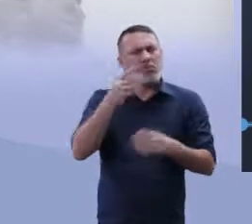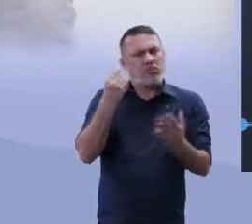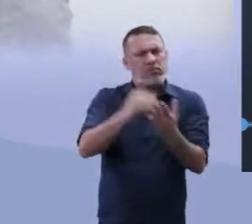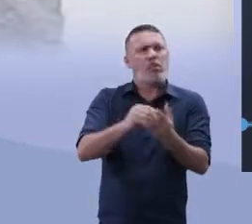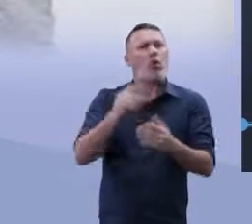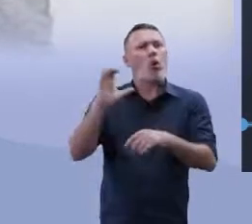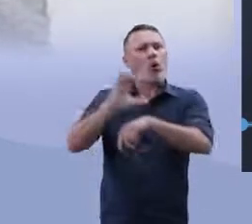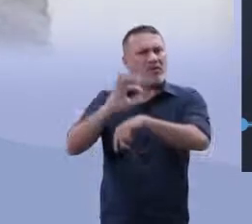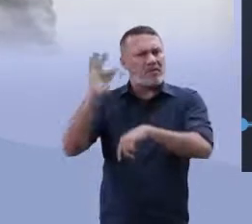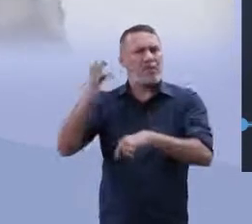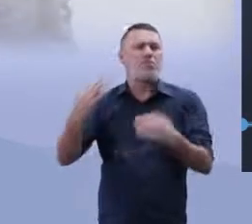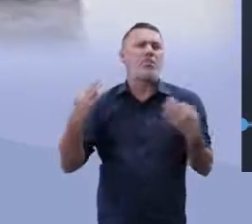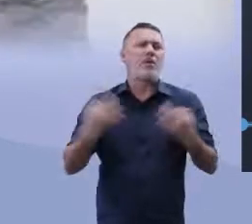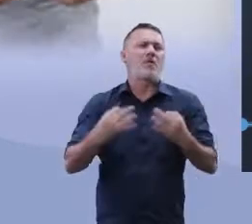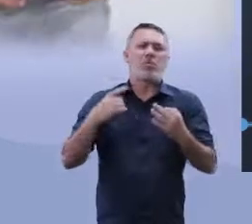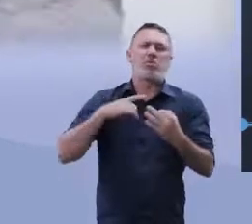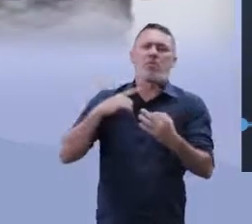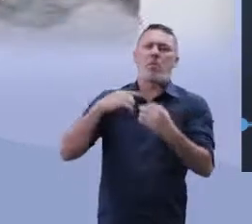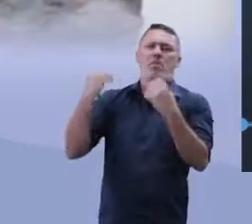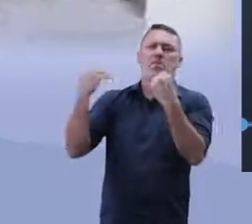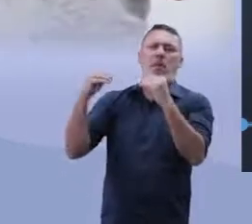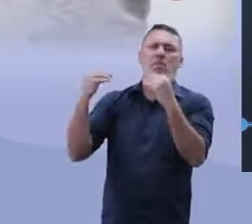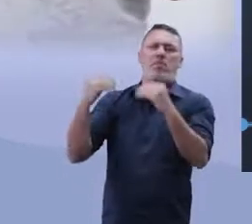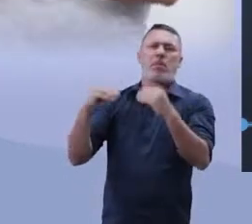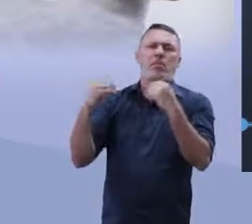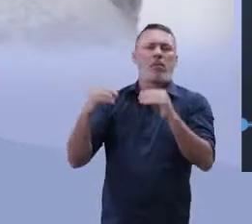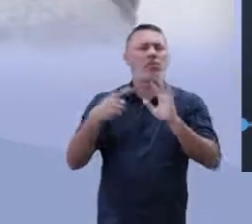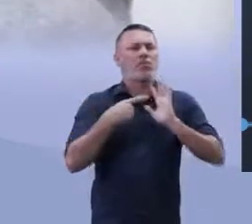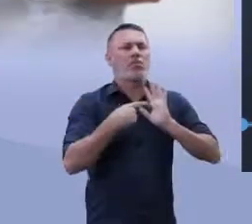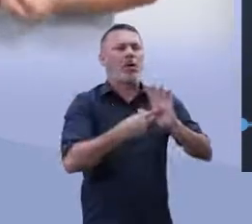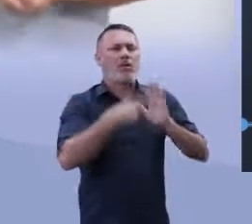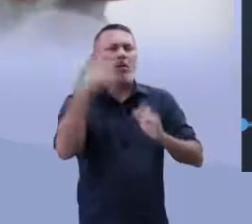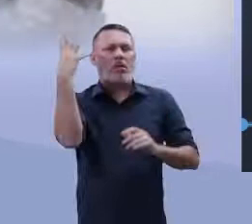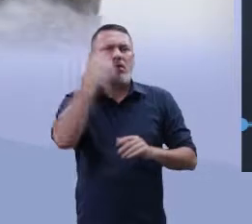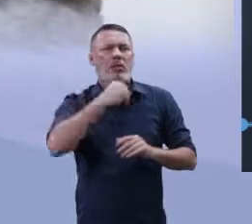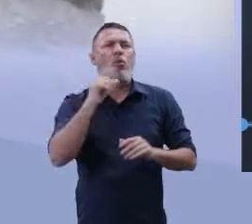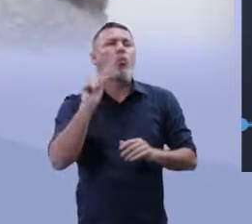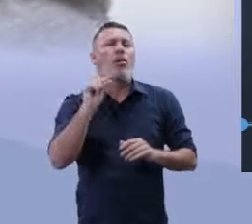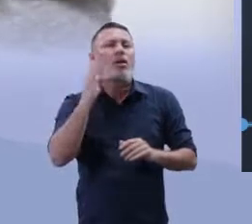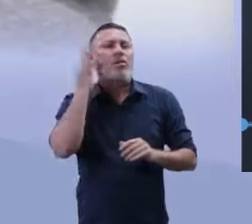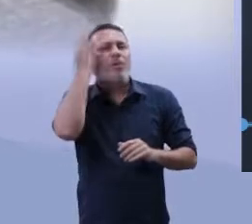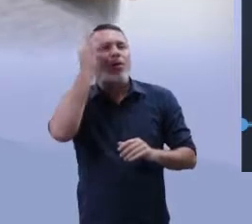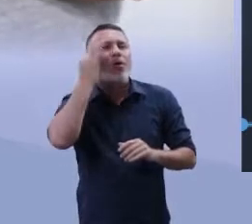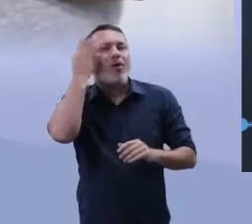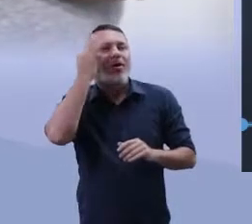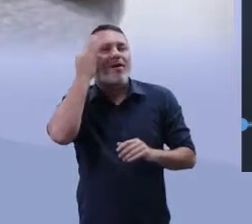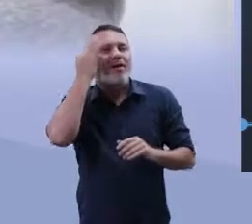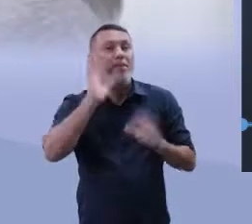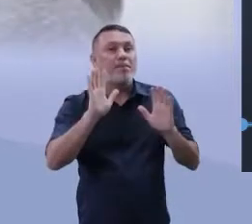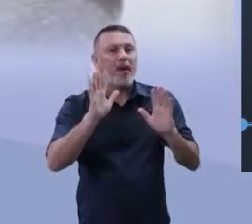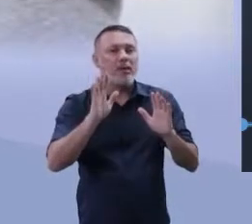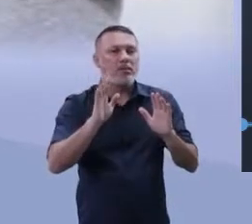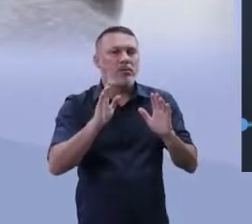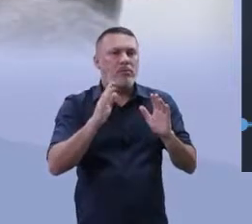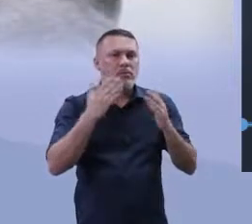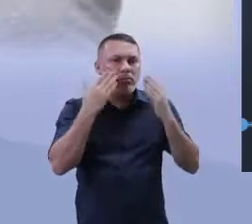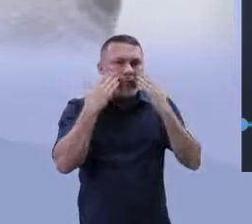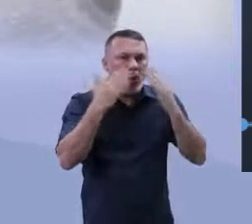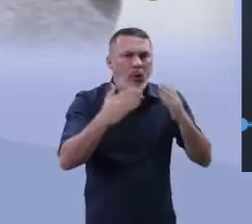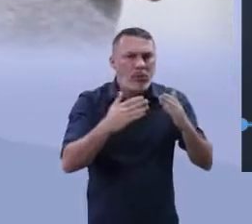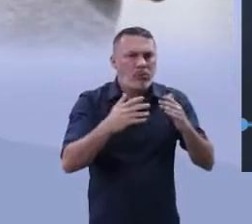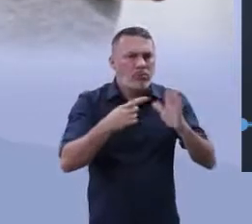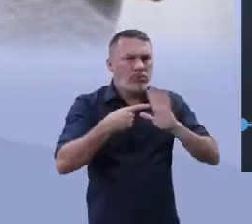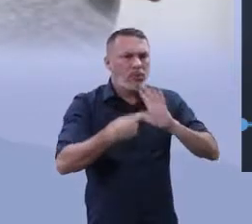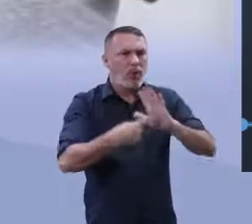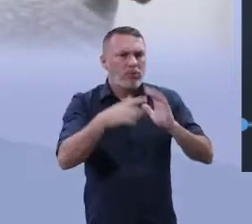na teoria. Ela tem os seus aspectos positivos, sim, teoricamente falando. Entretanto, quando